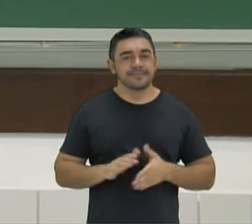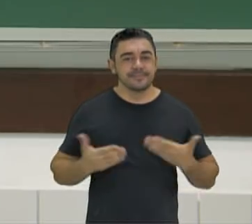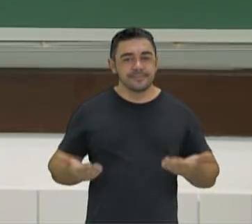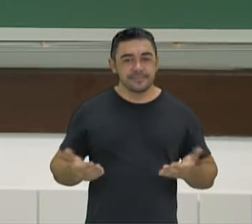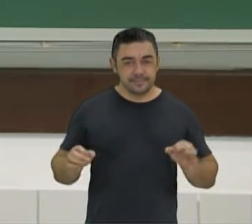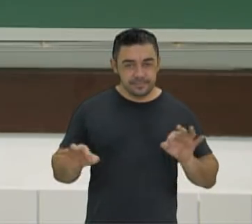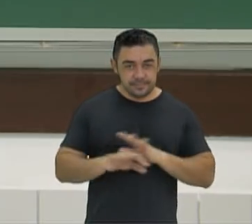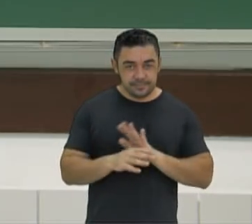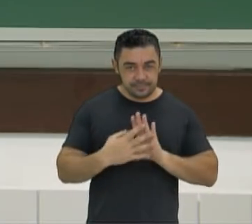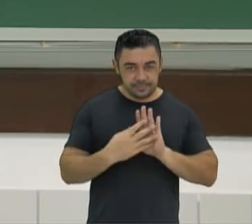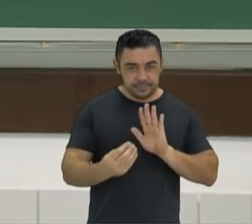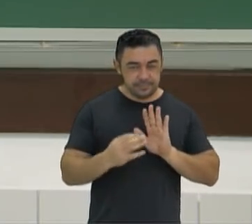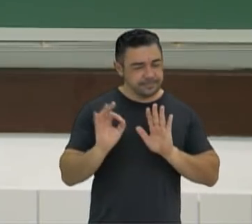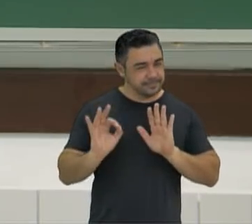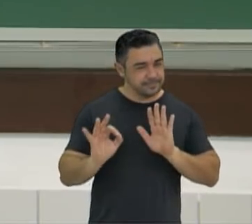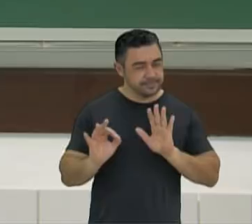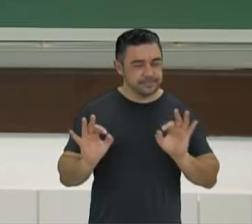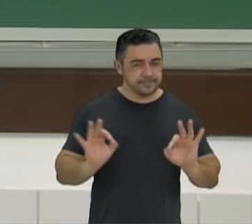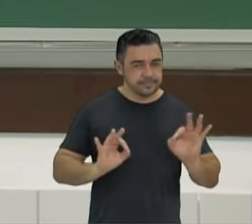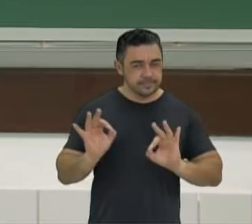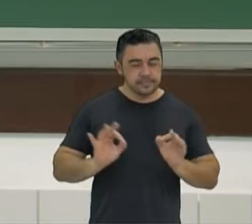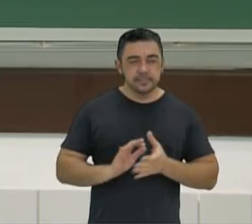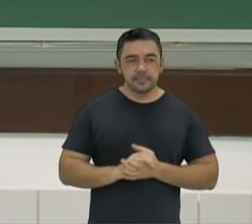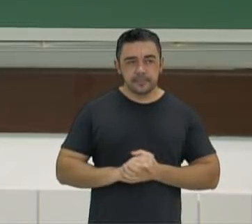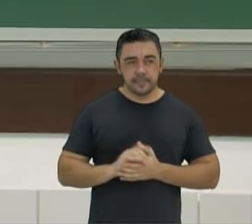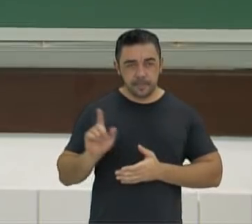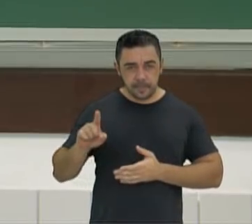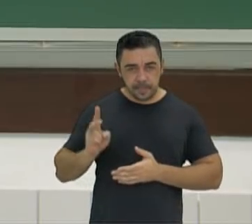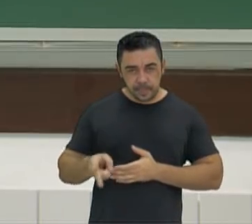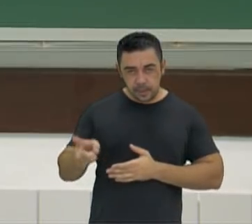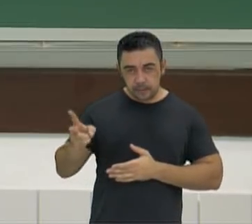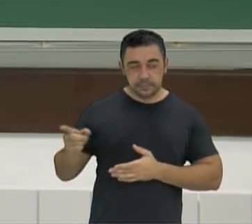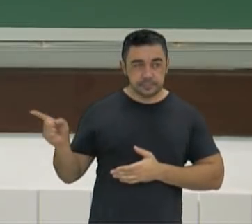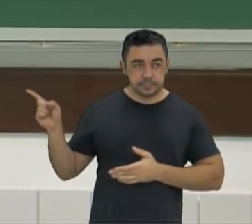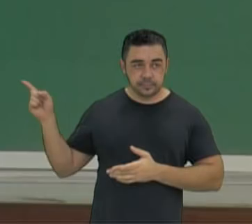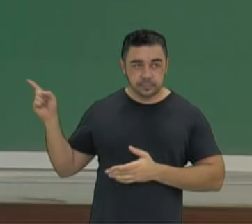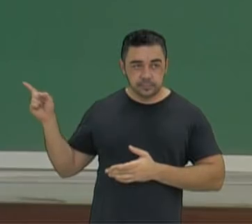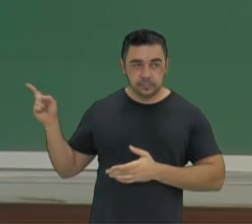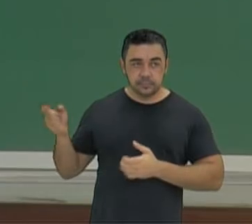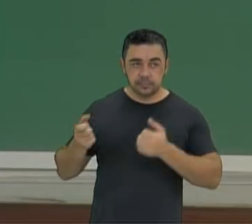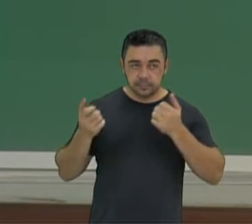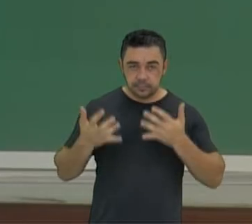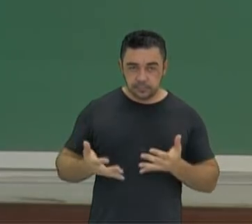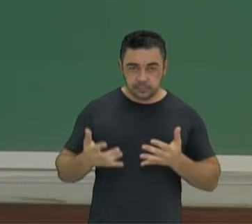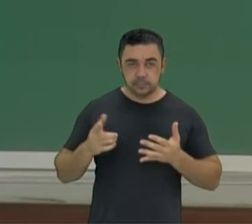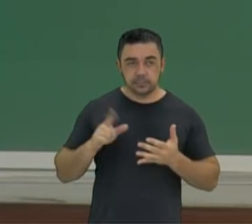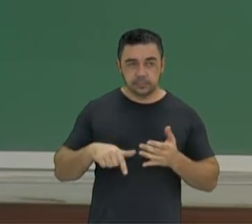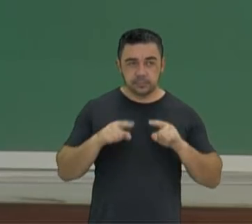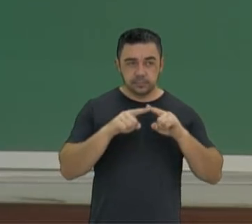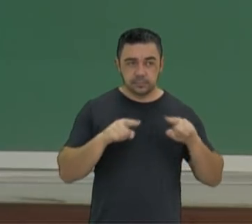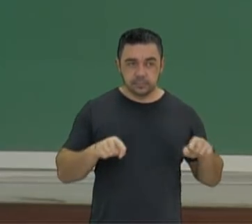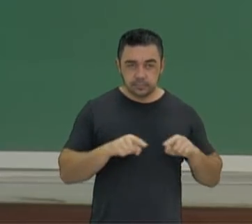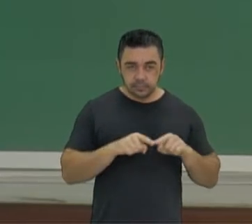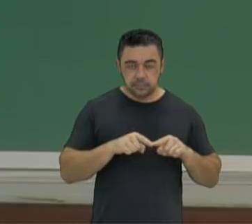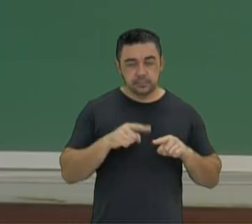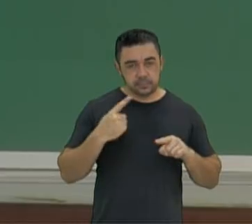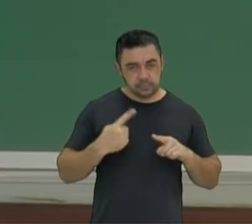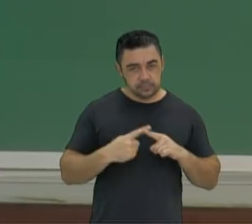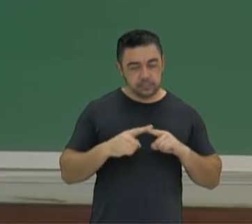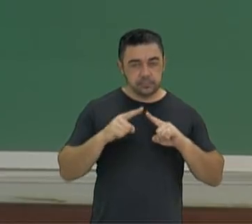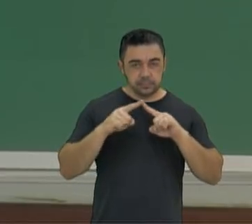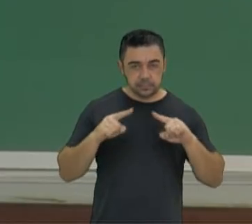E aí, copiado, bem caprichado? Muito bem, vamos continuar falando das pirâmides. Olha lá, triangular, porque é um